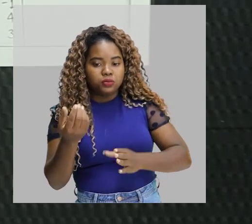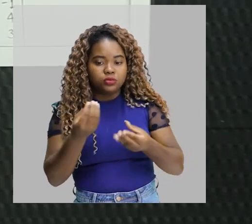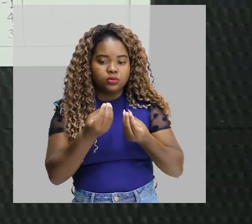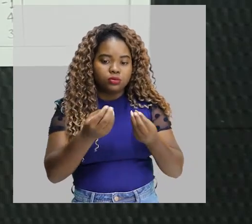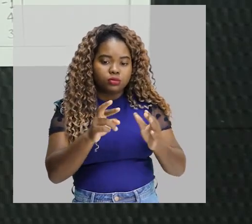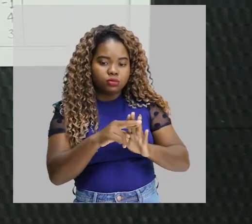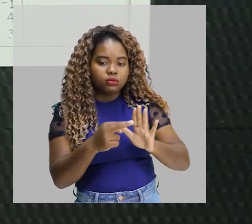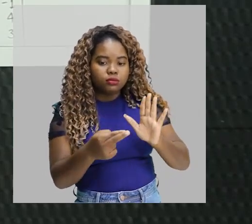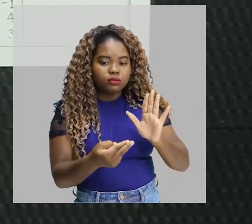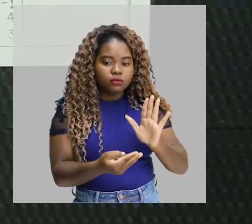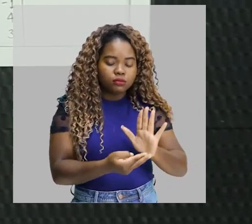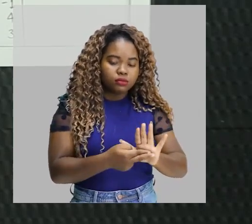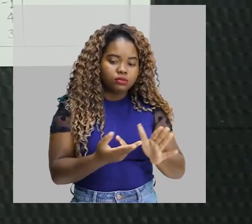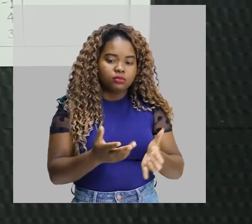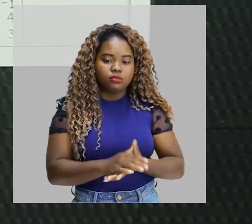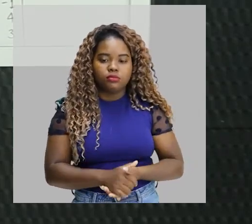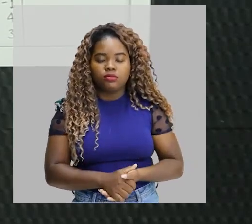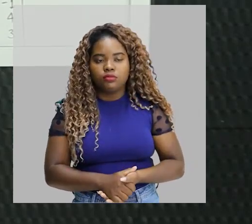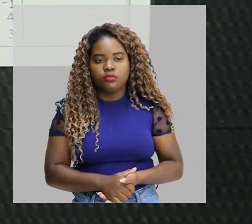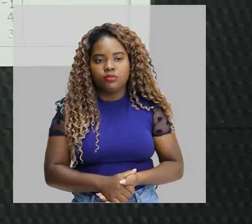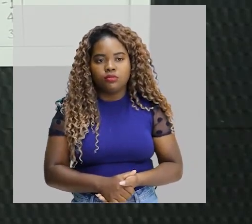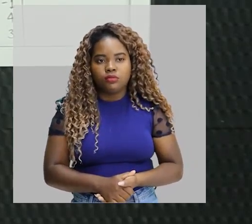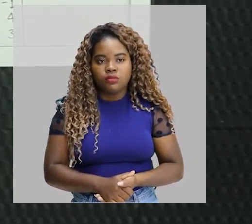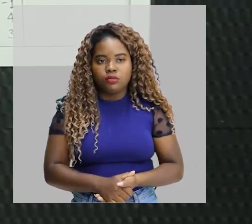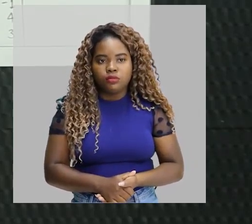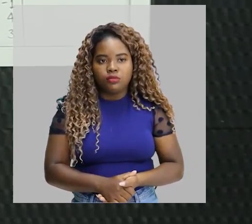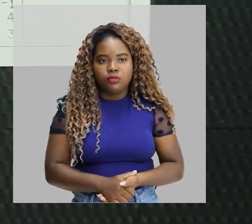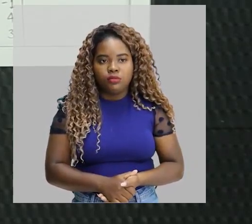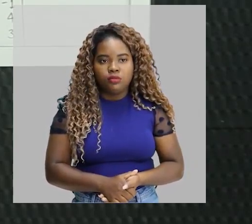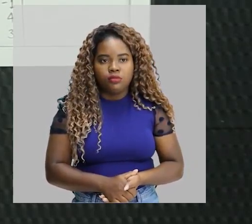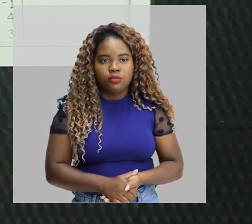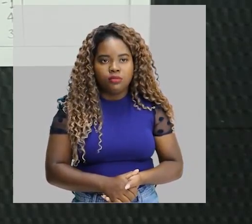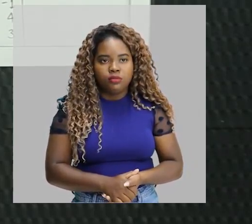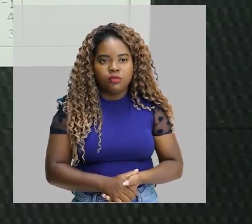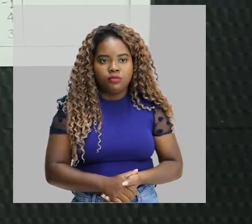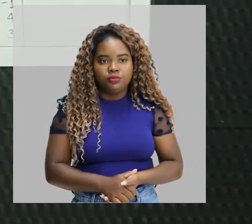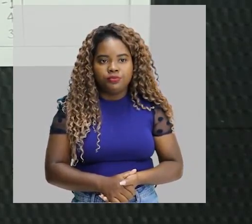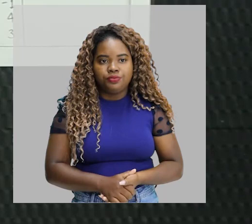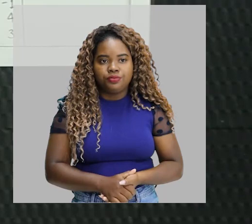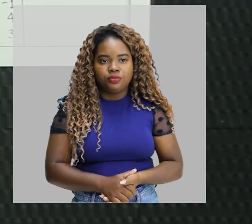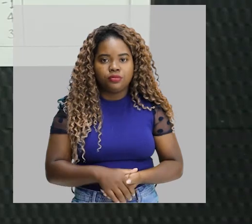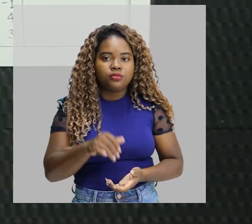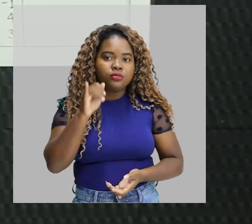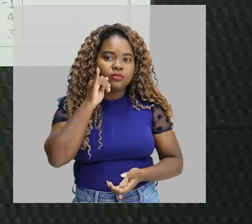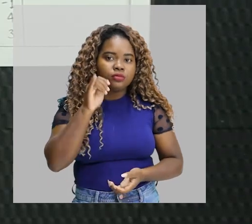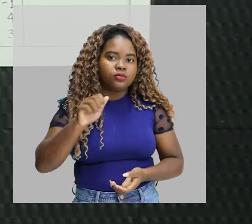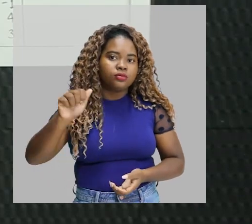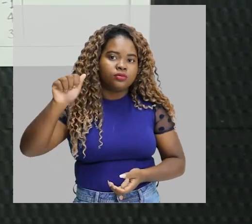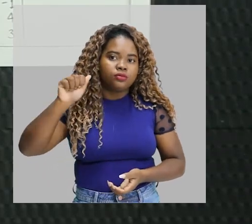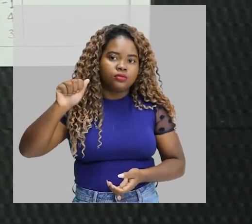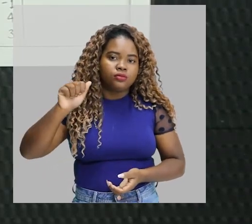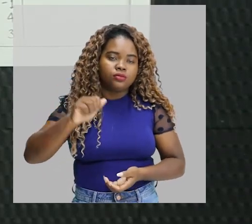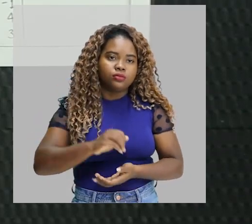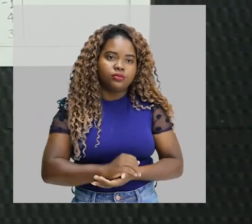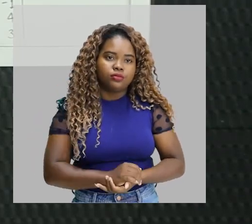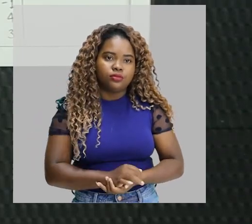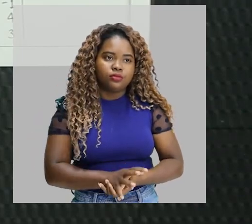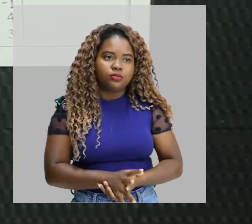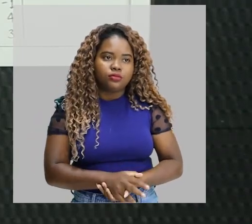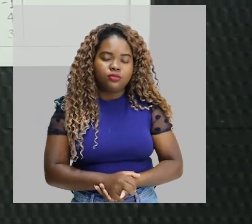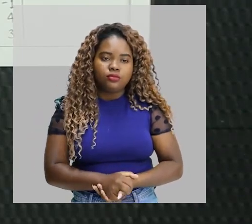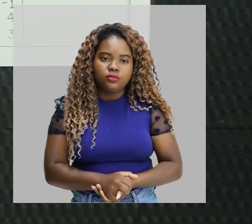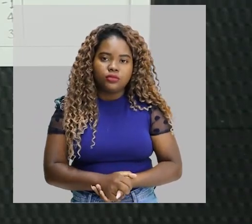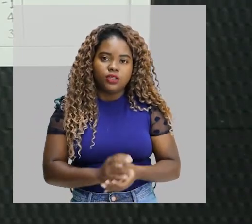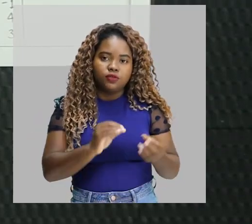resolver sem ser pela regra de sair tá vamos botar aqui o exemplo aqueles exercício tá então vou escrever